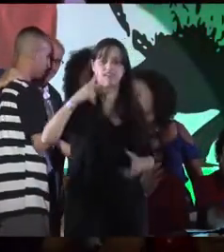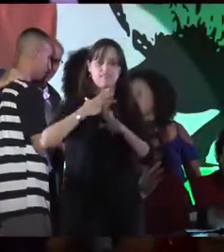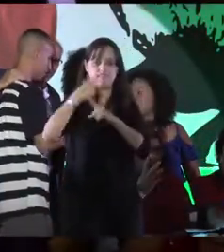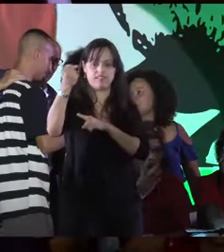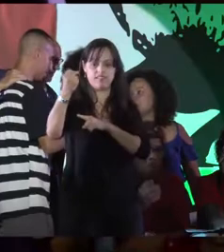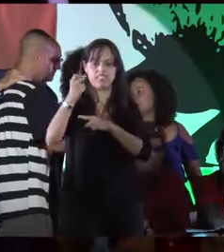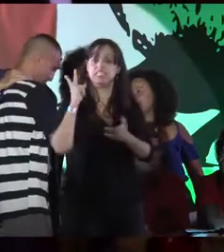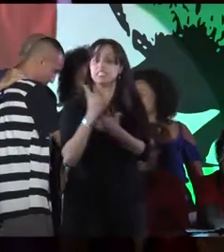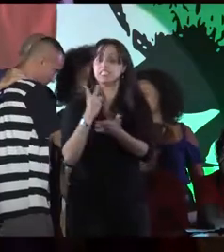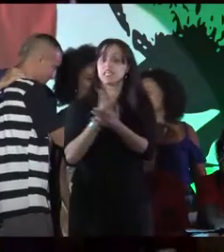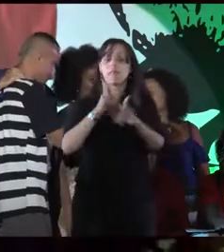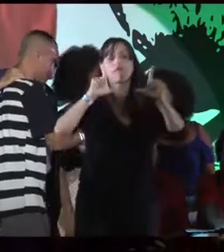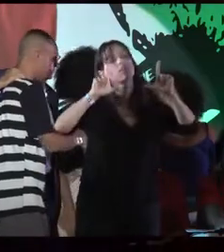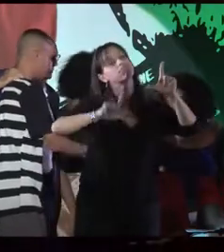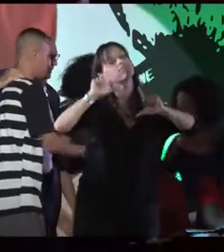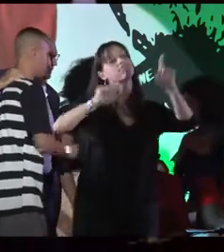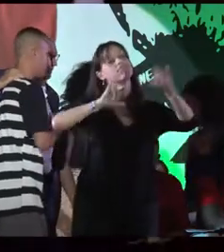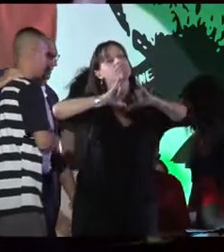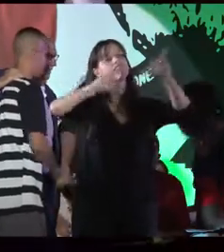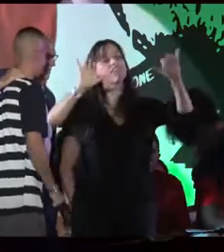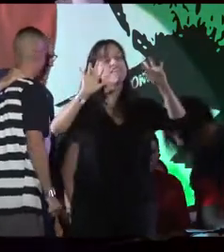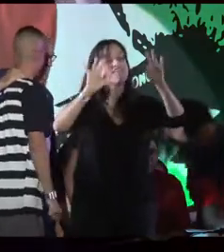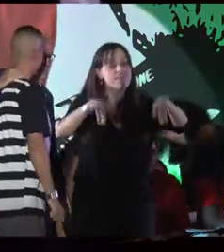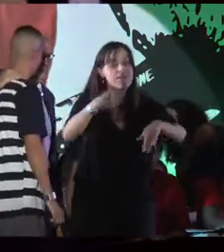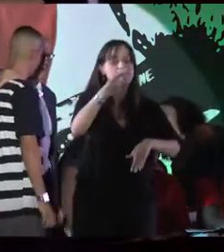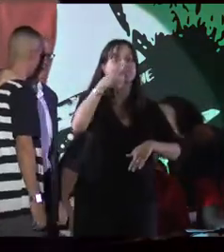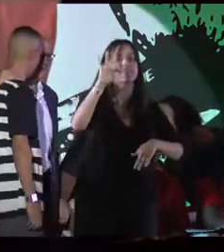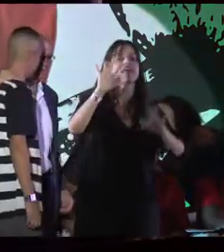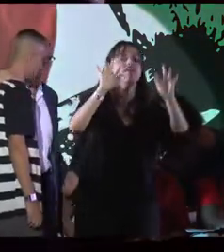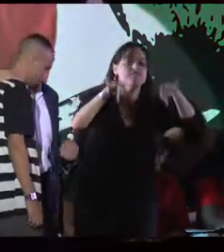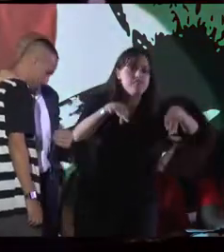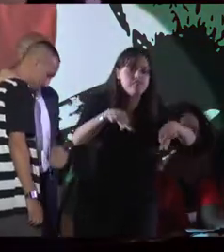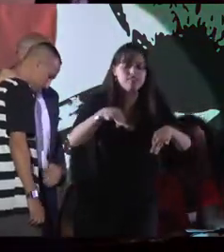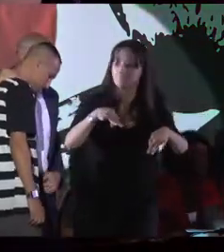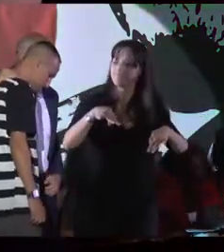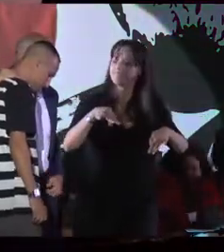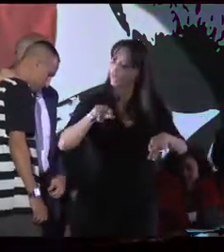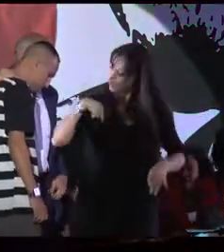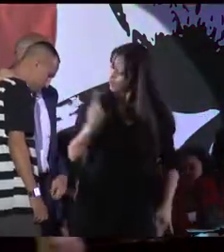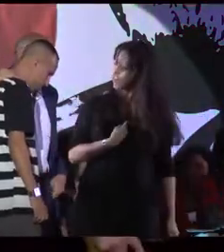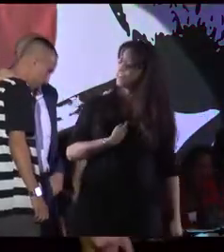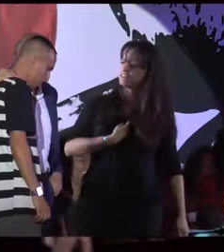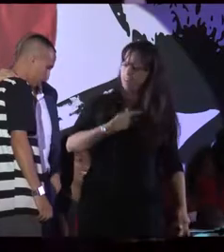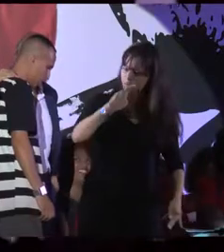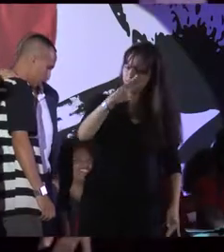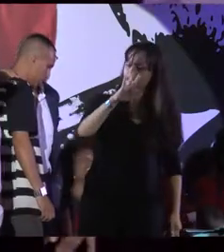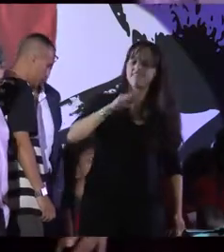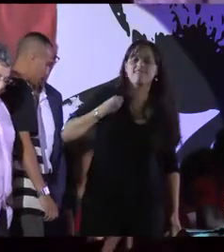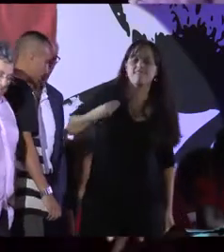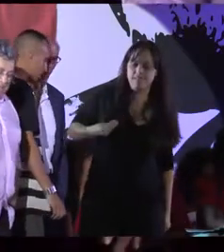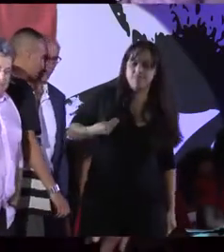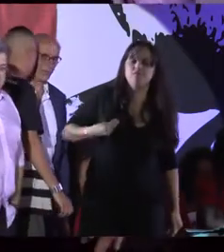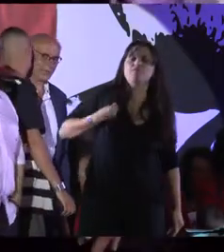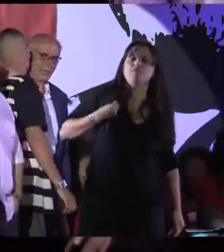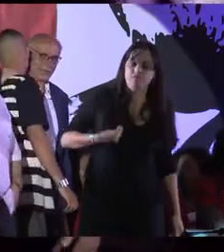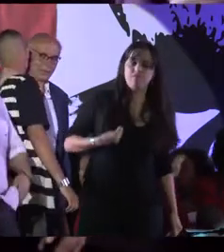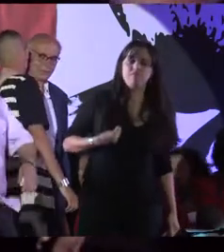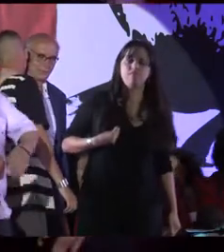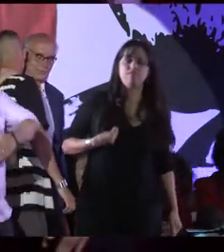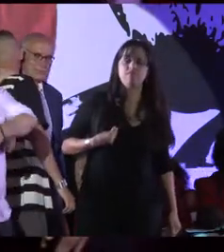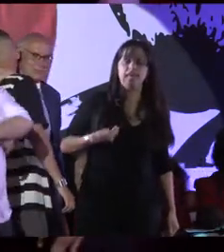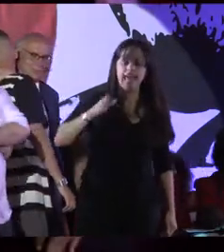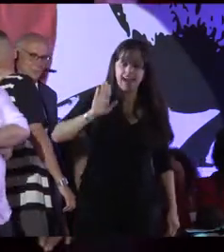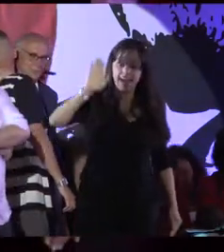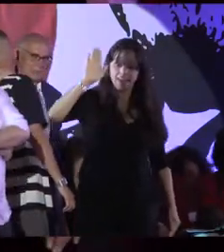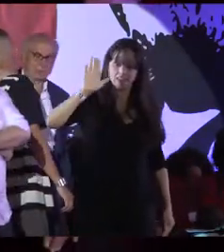nosso partido. Nós estamos aqui hoje para mostrar que estamos vivos, muito vivos. E nosso candidato,